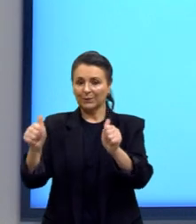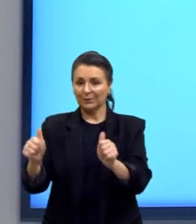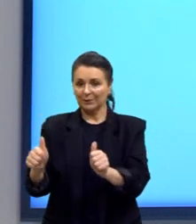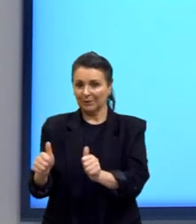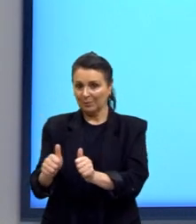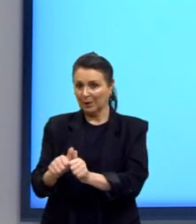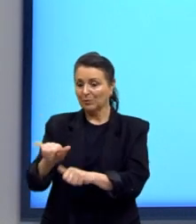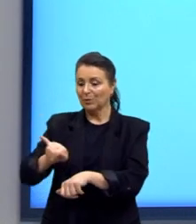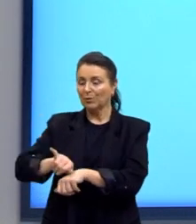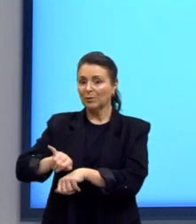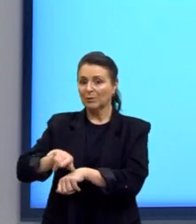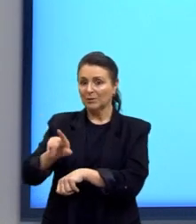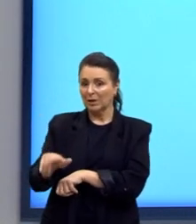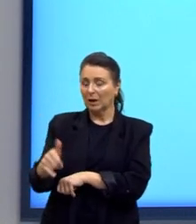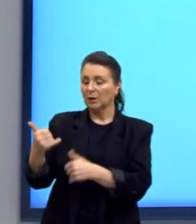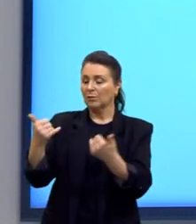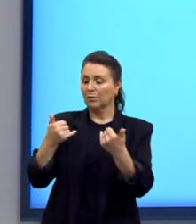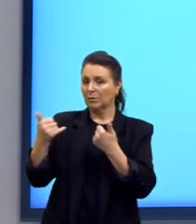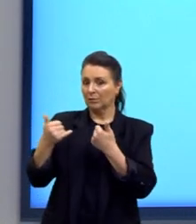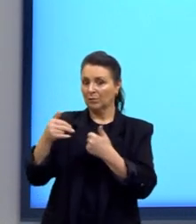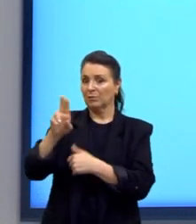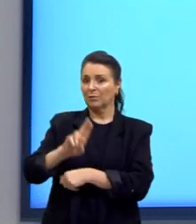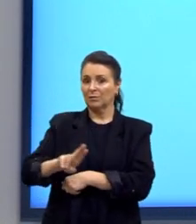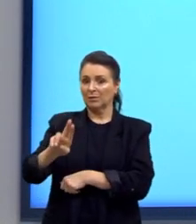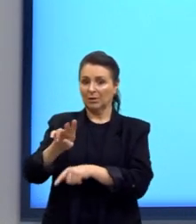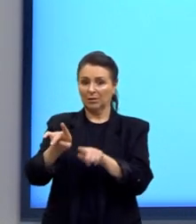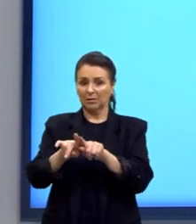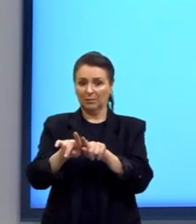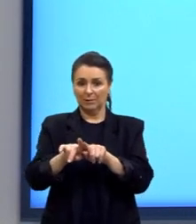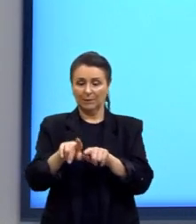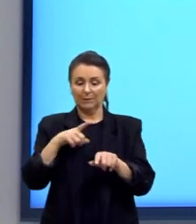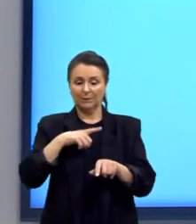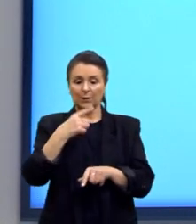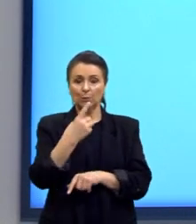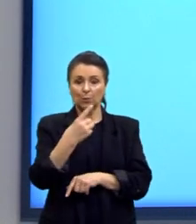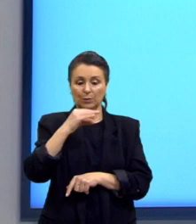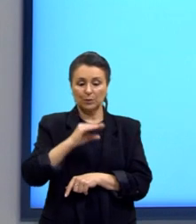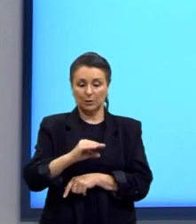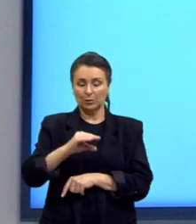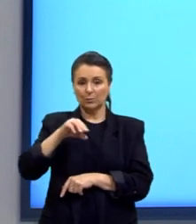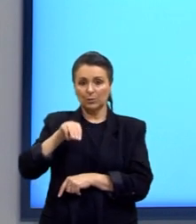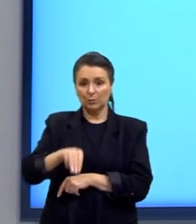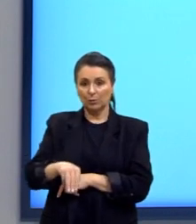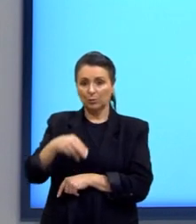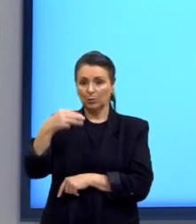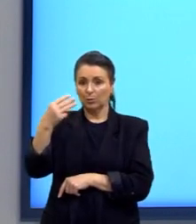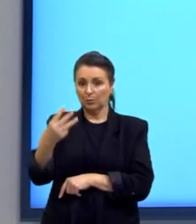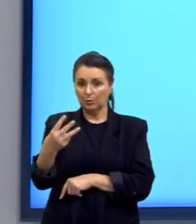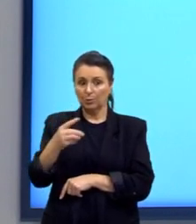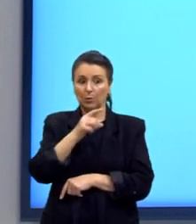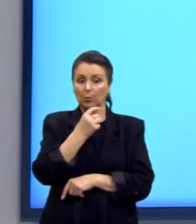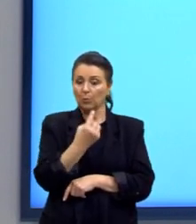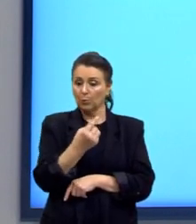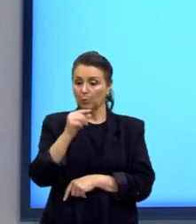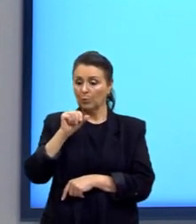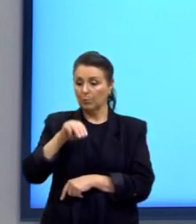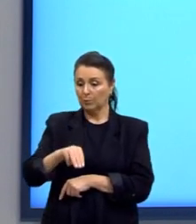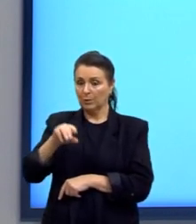caneca as informações que nós vamos utilizar então um centímetro cúbico equivale a 1 mililitro